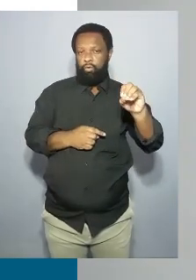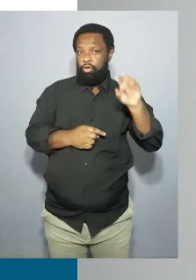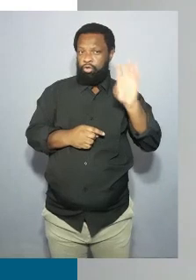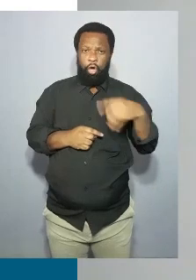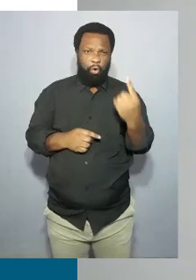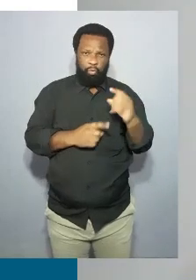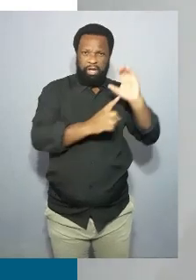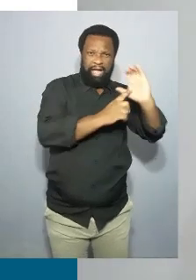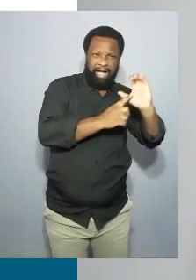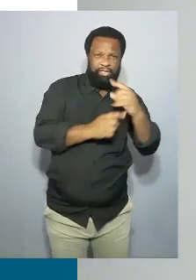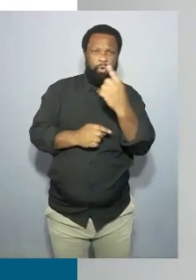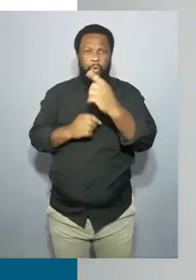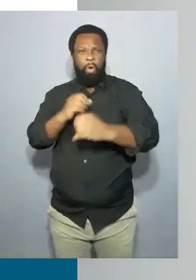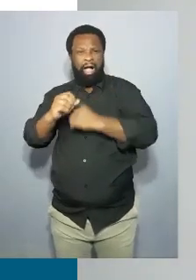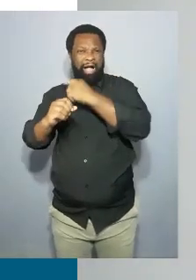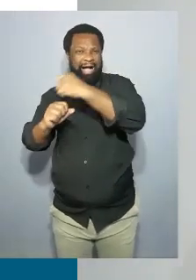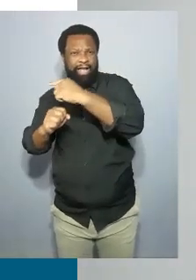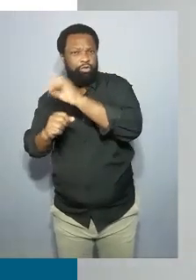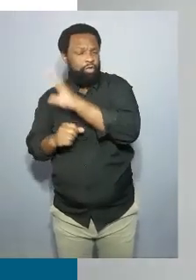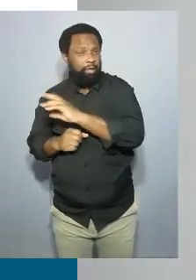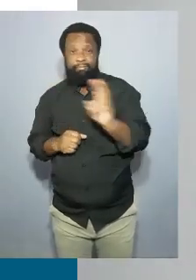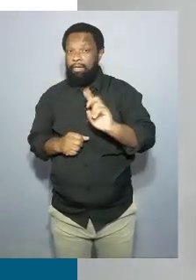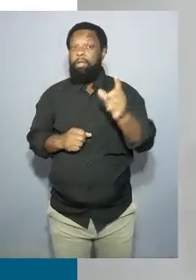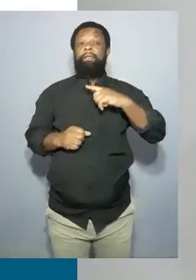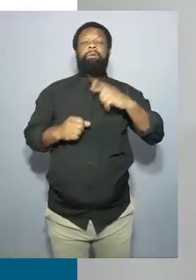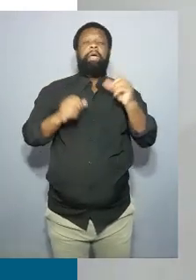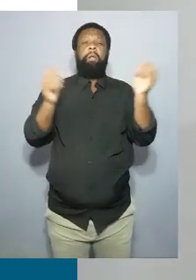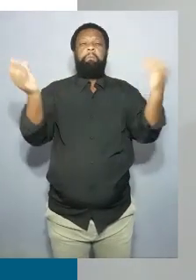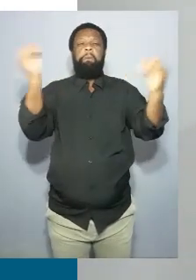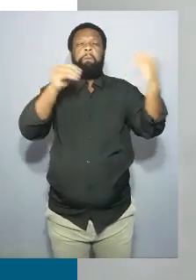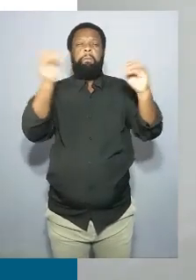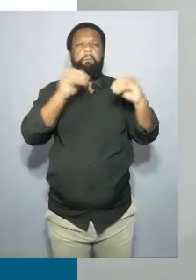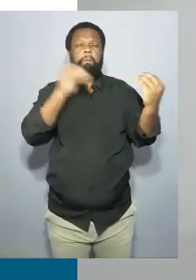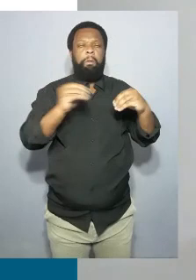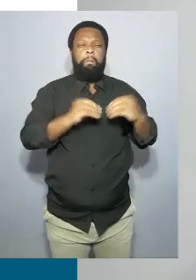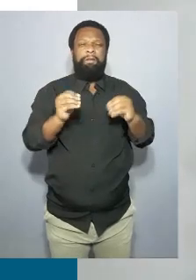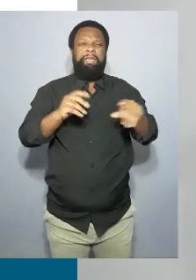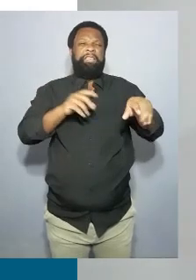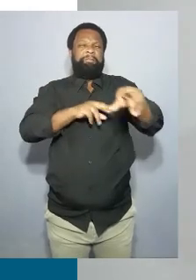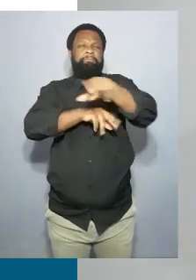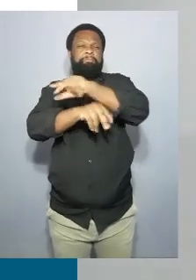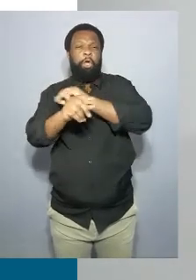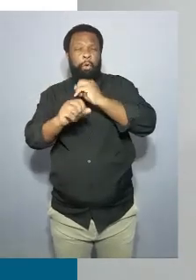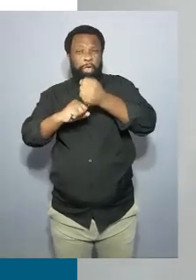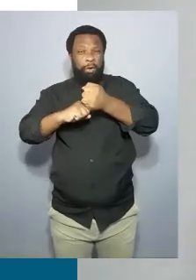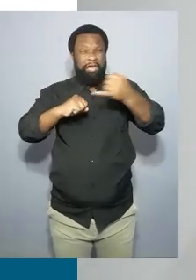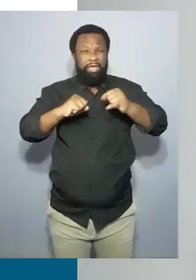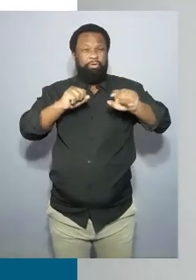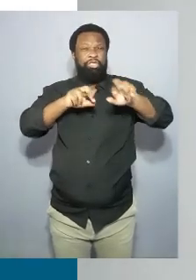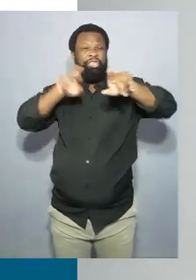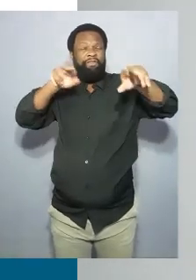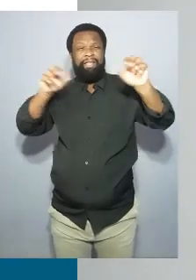ânion. O que existe no retículo cristalino é um aglomerado com diversos íons, ou seja,